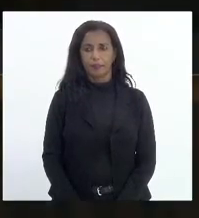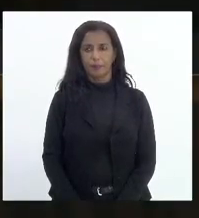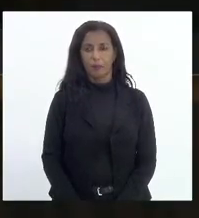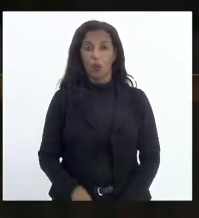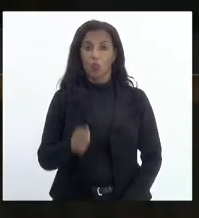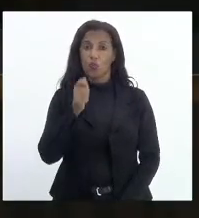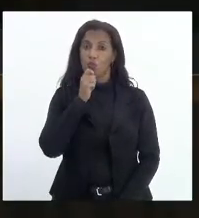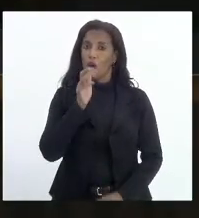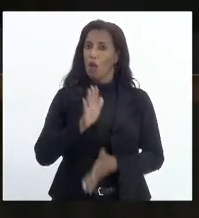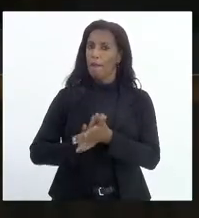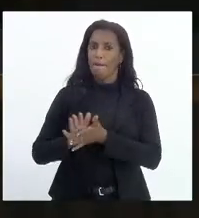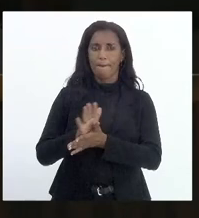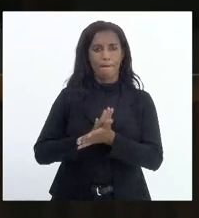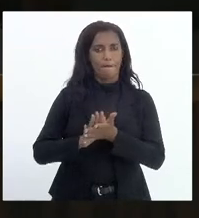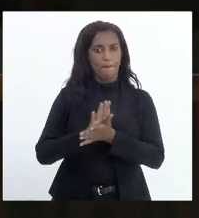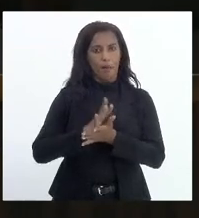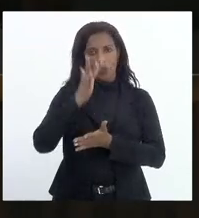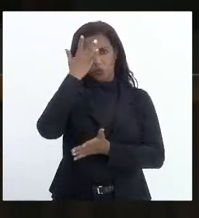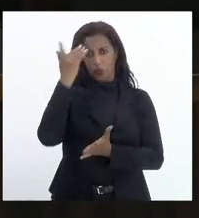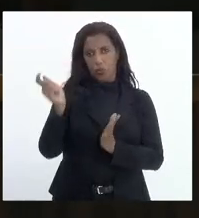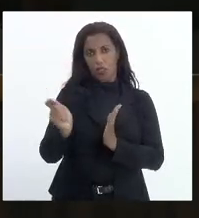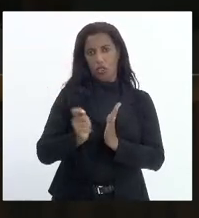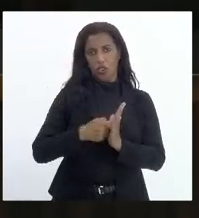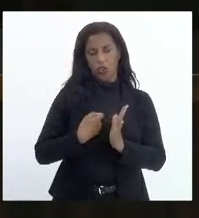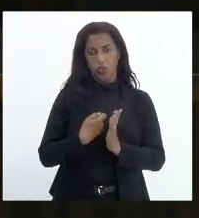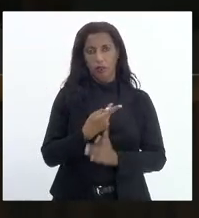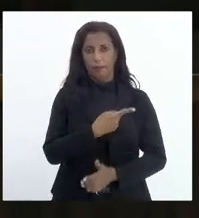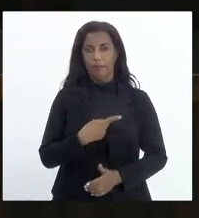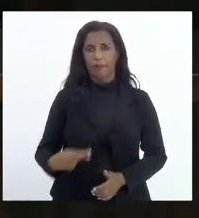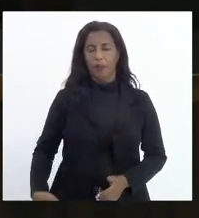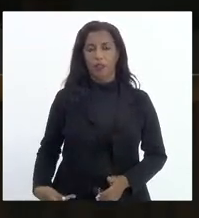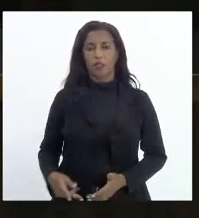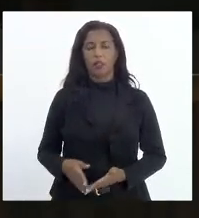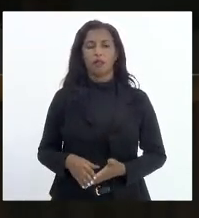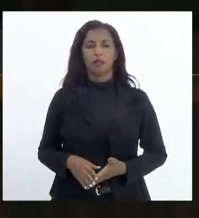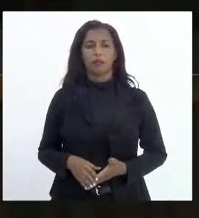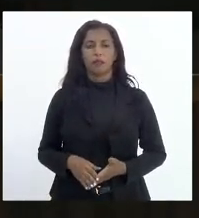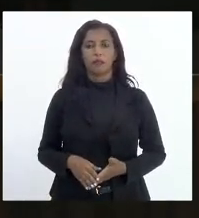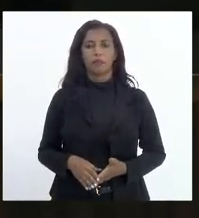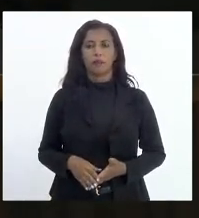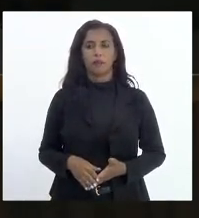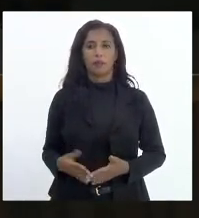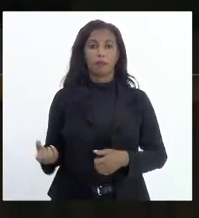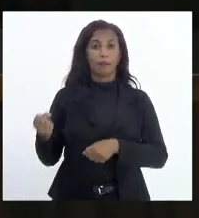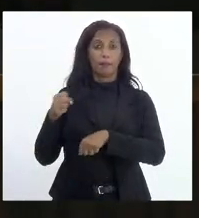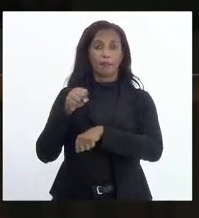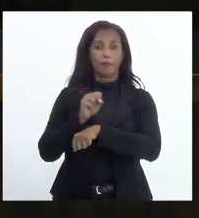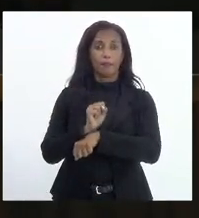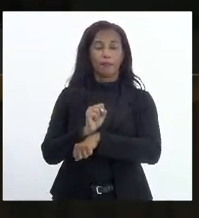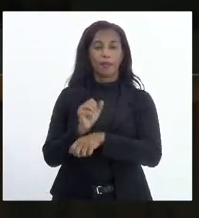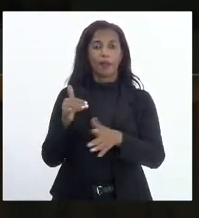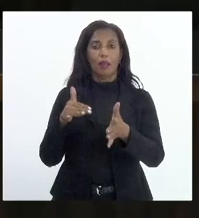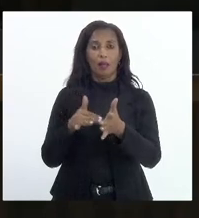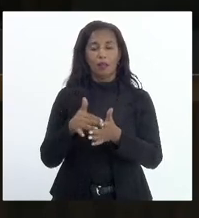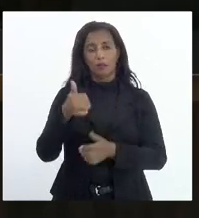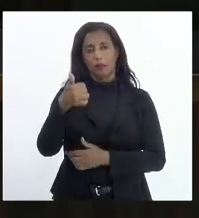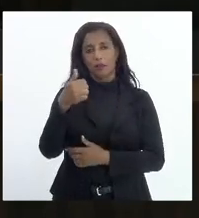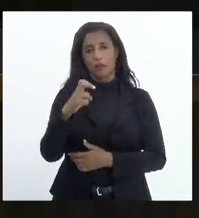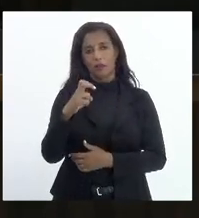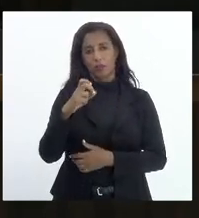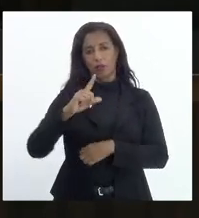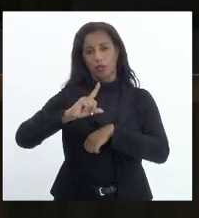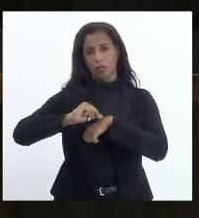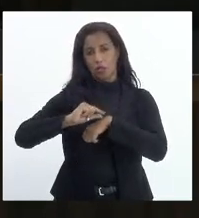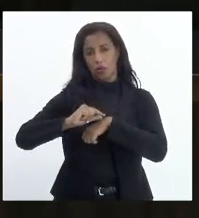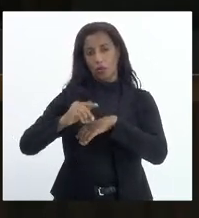e não havendo mais oradores escrito à presidência suspende a sessão até às 15horas